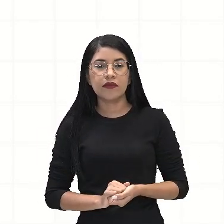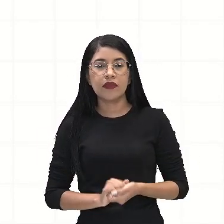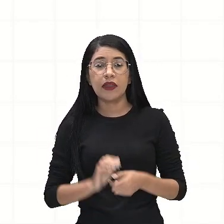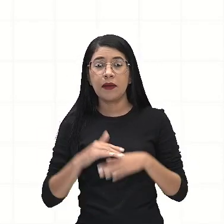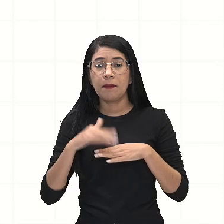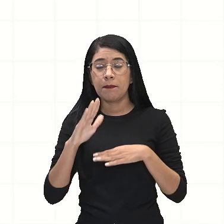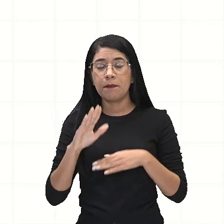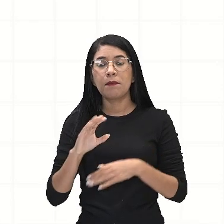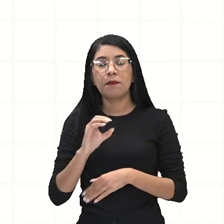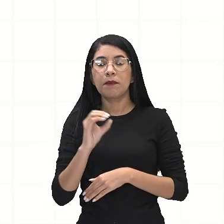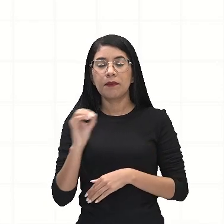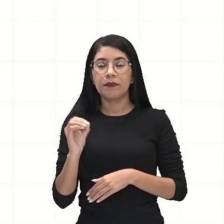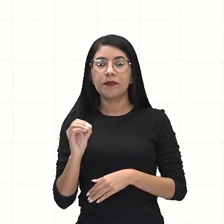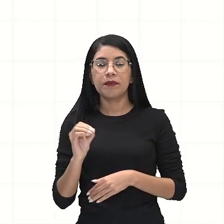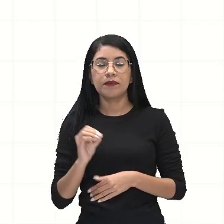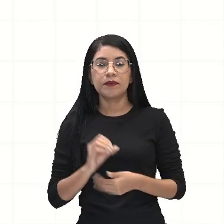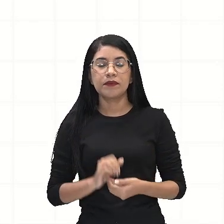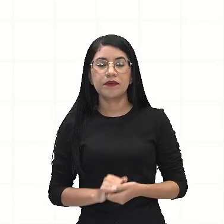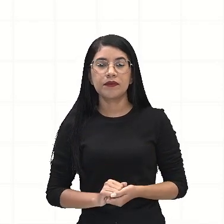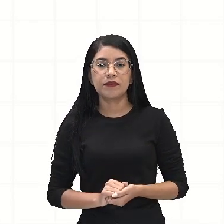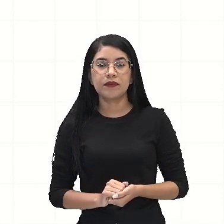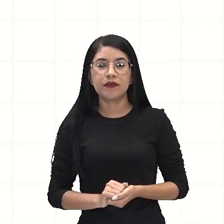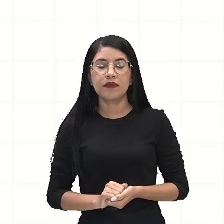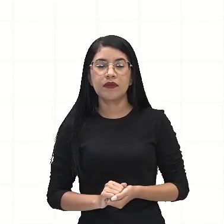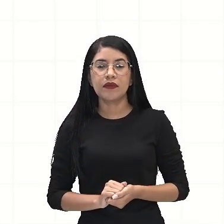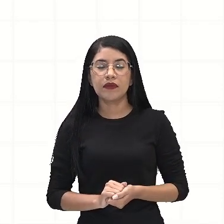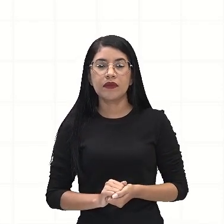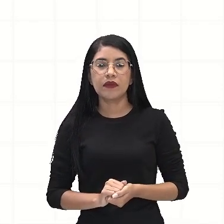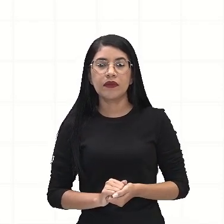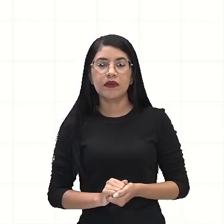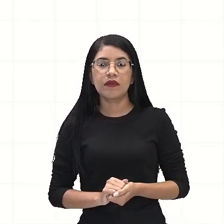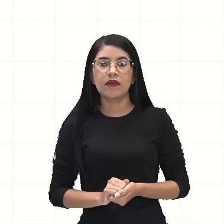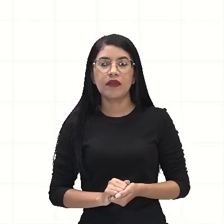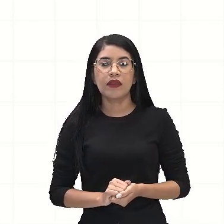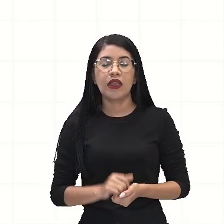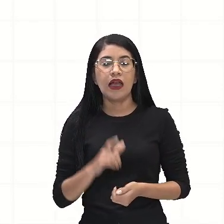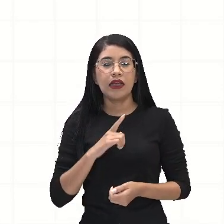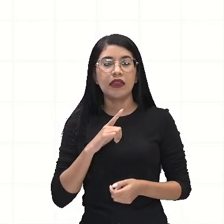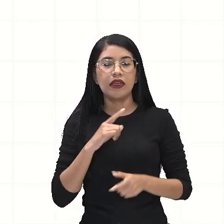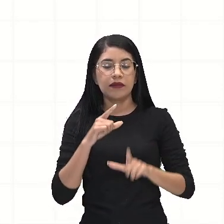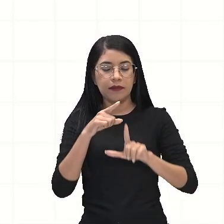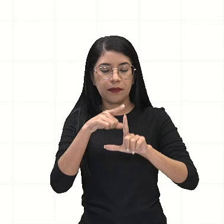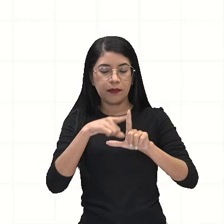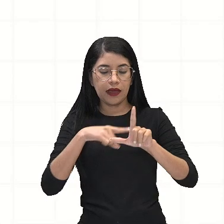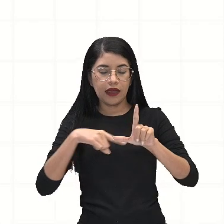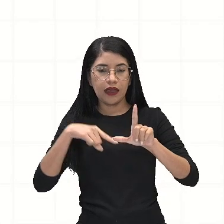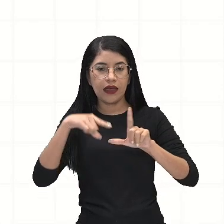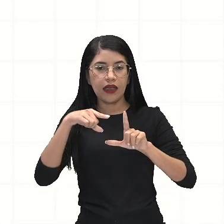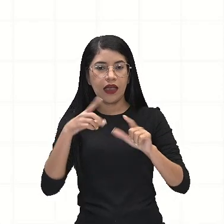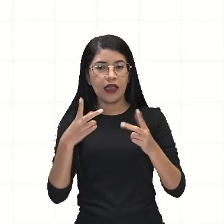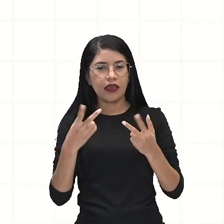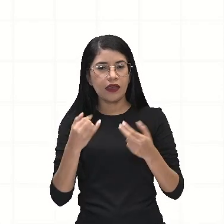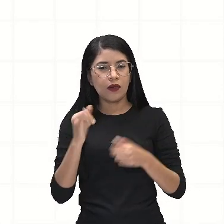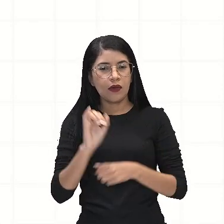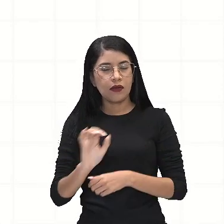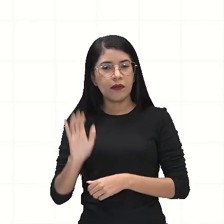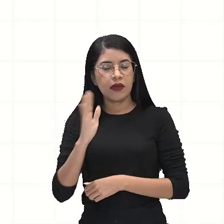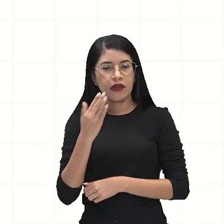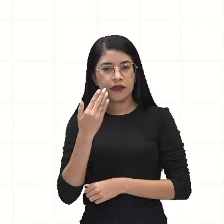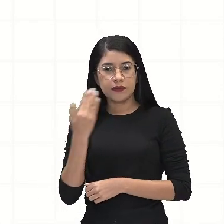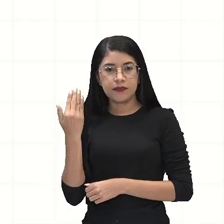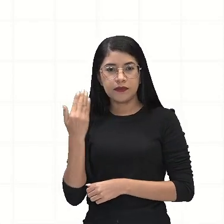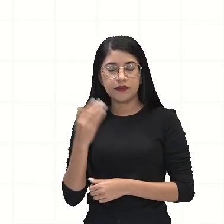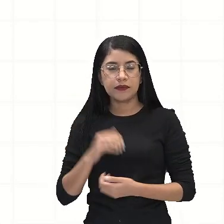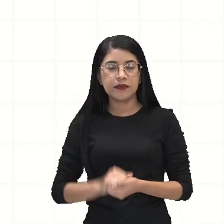né? Delta maior do que 0, ele vai cortar em 2 pontos diferentes. Se o